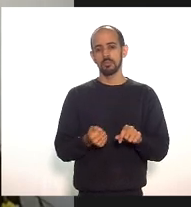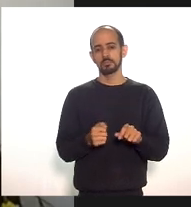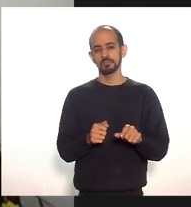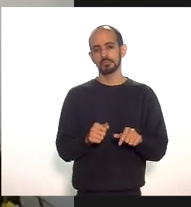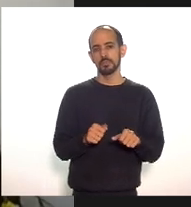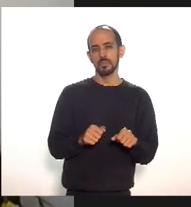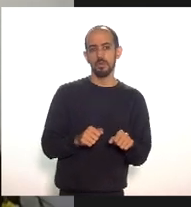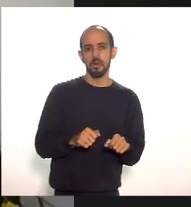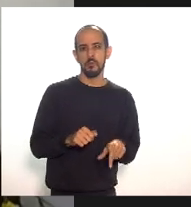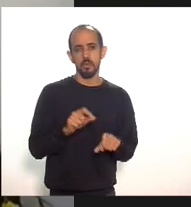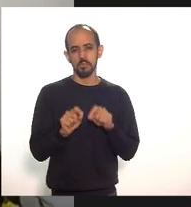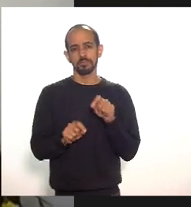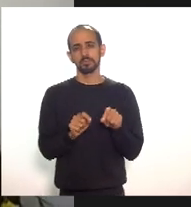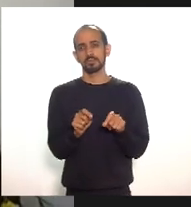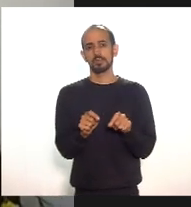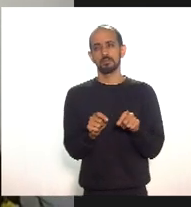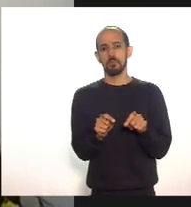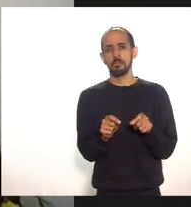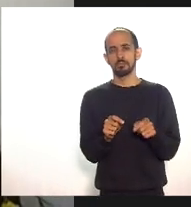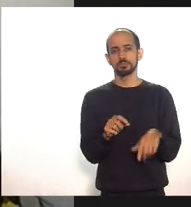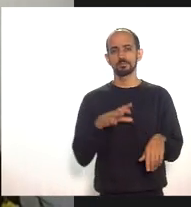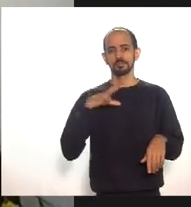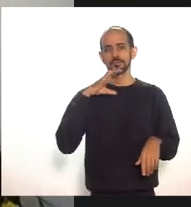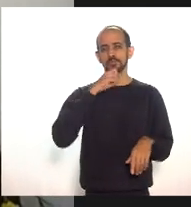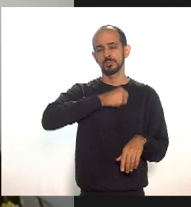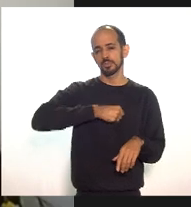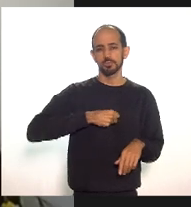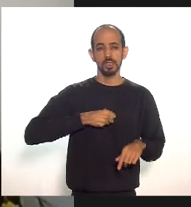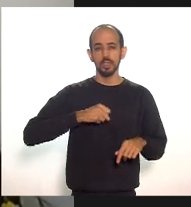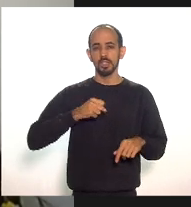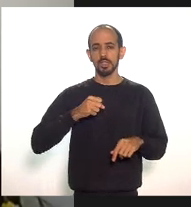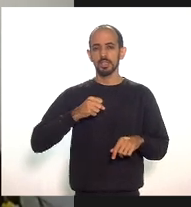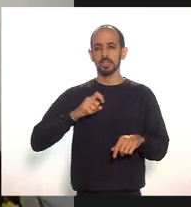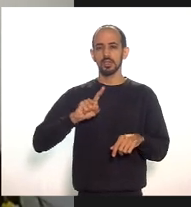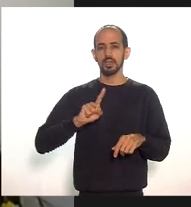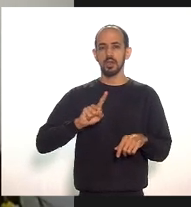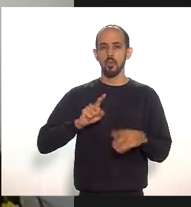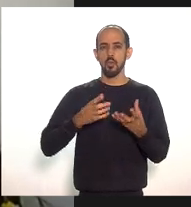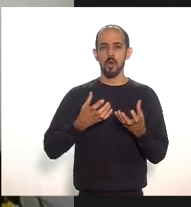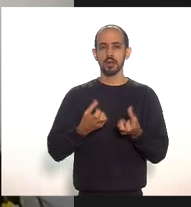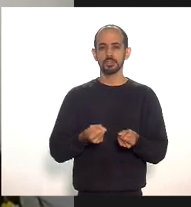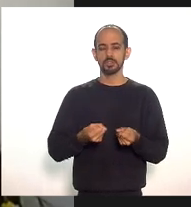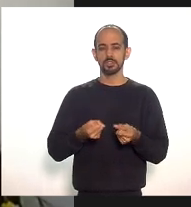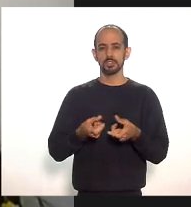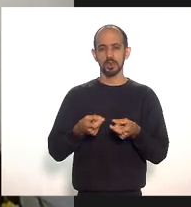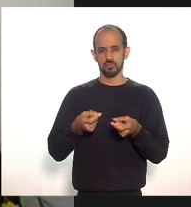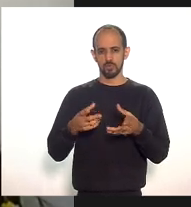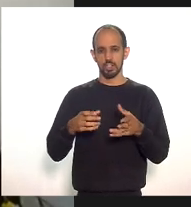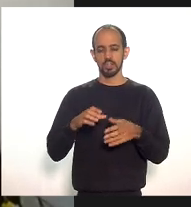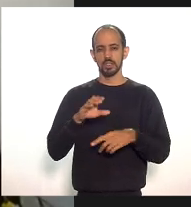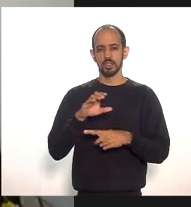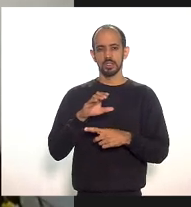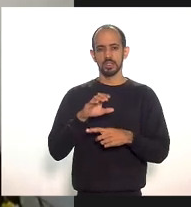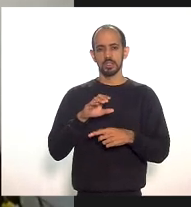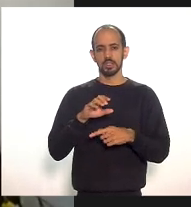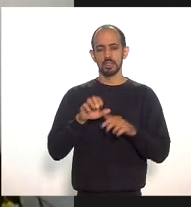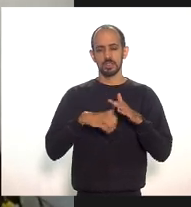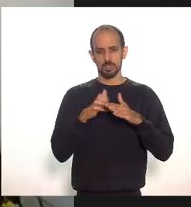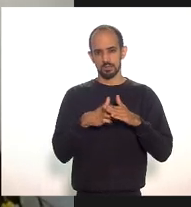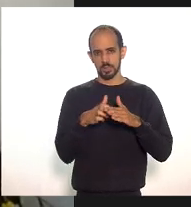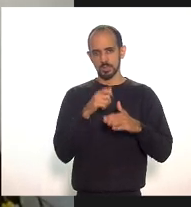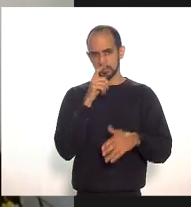discussão na próxima semana que possa inviabilizar por exemplo a privatização da cidade então a gente quer que o debate